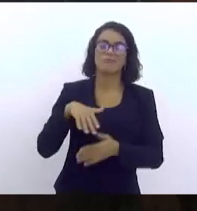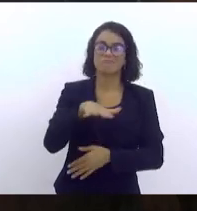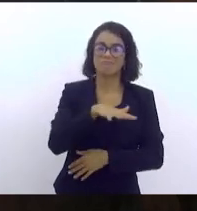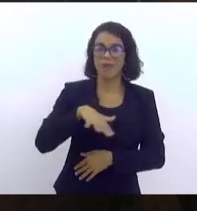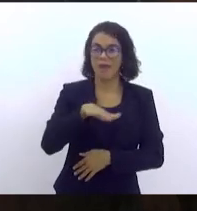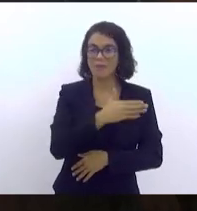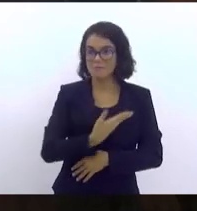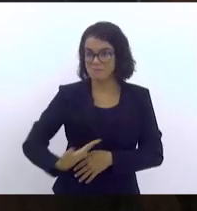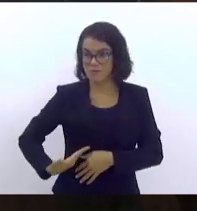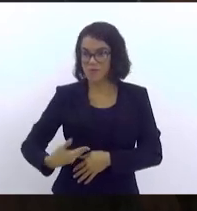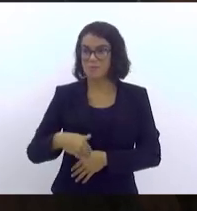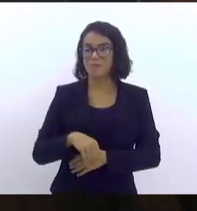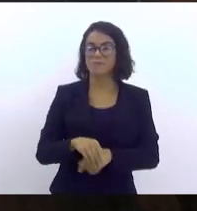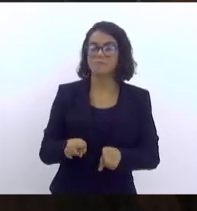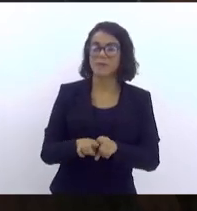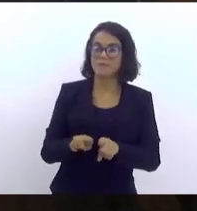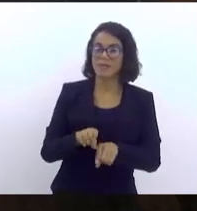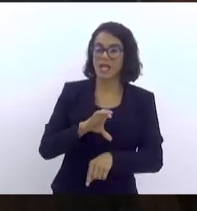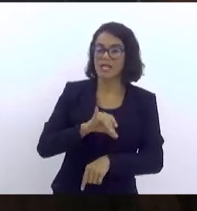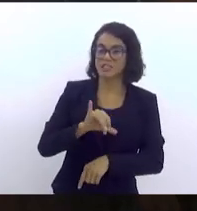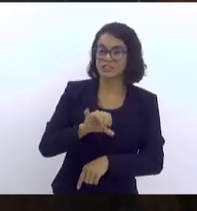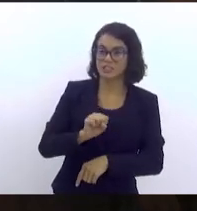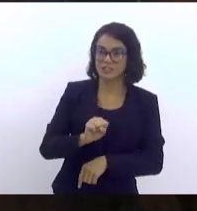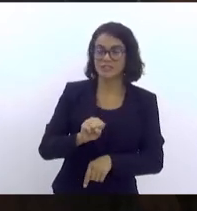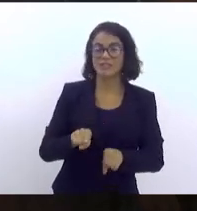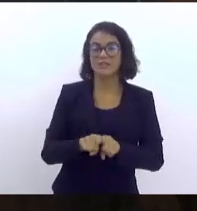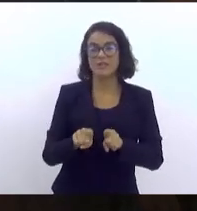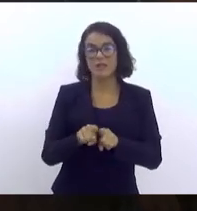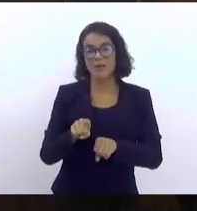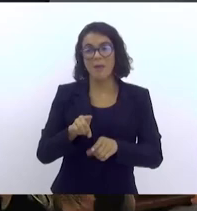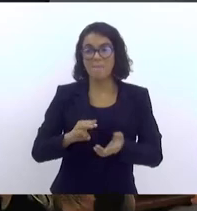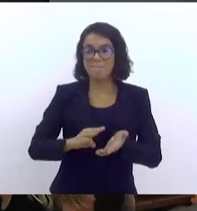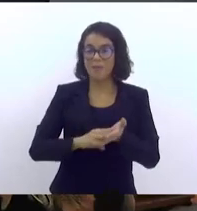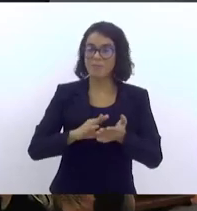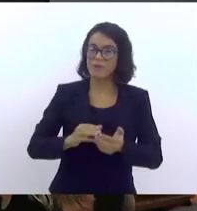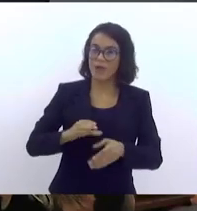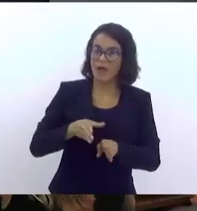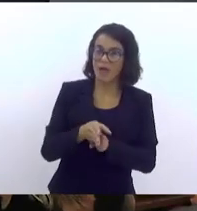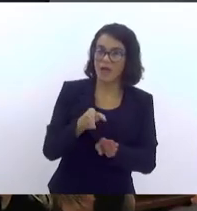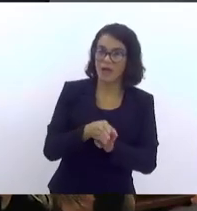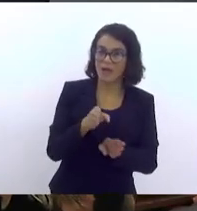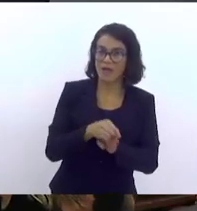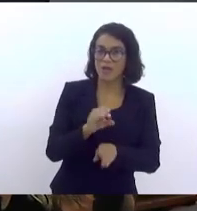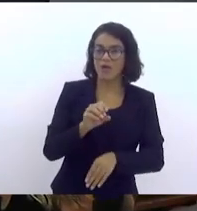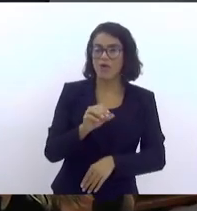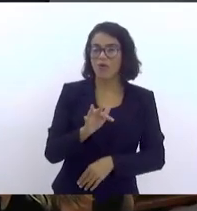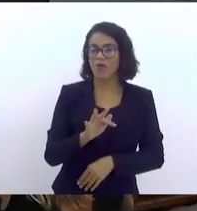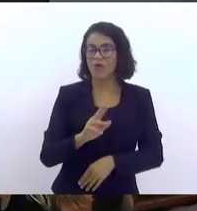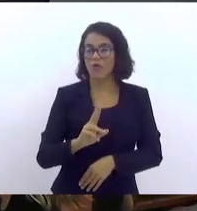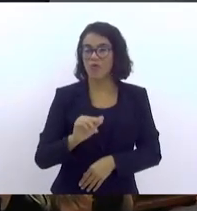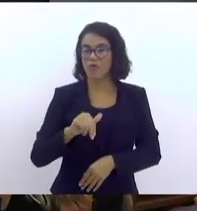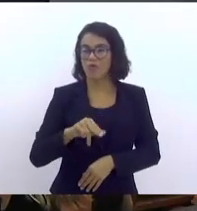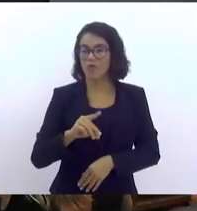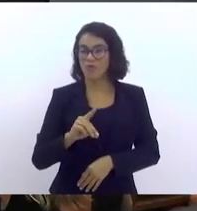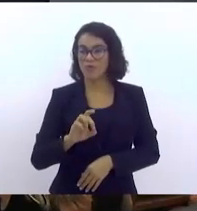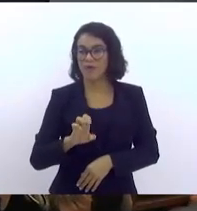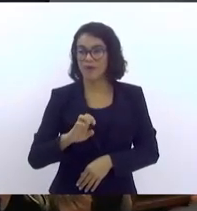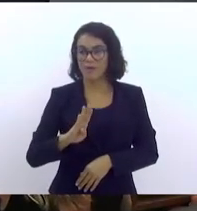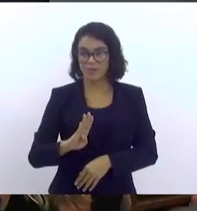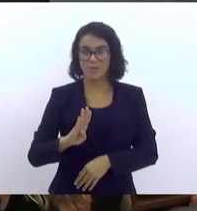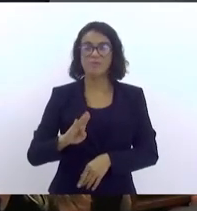Caxias é membro do Conselho de acompanhamento e controle social do fundeb e a militante